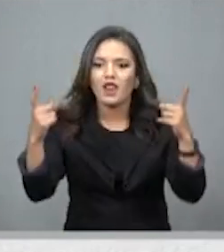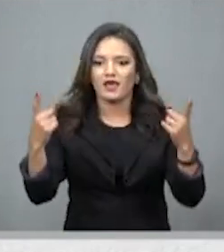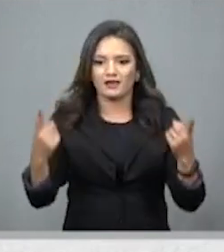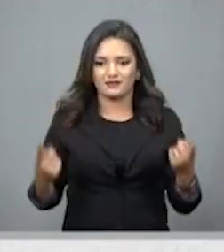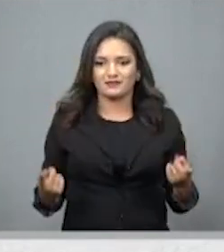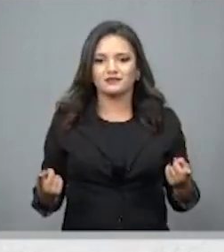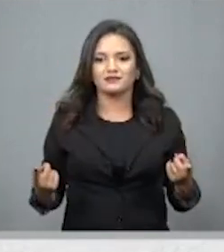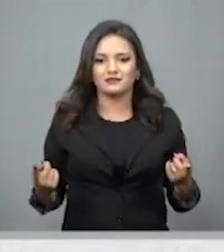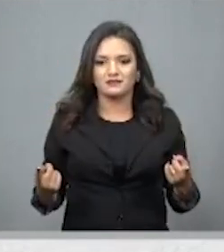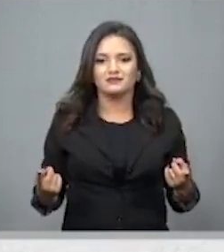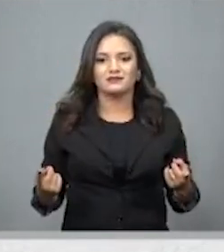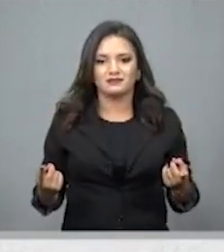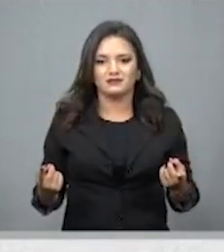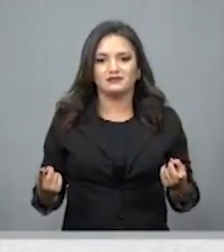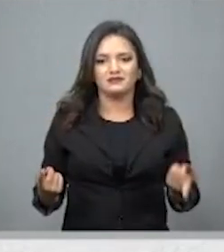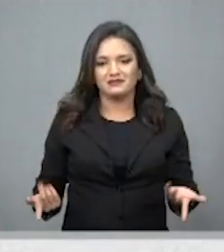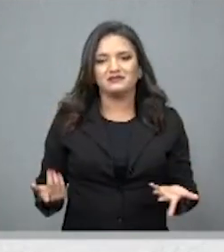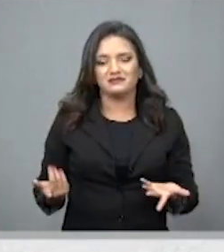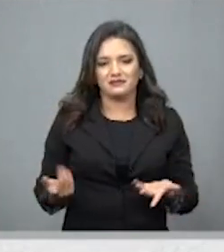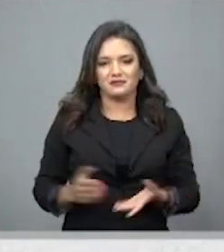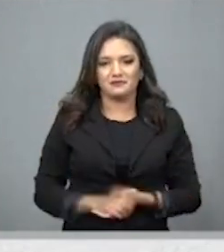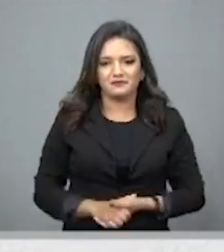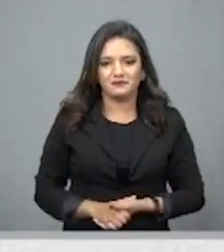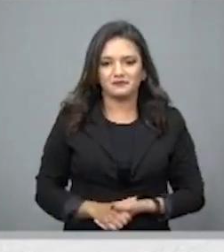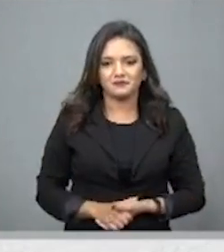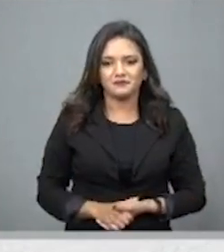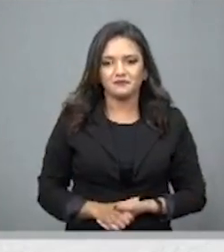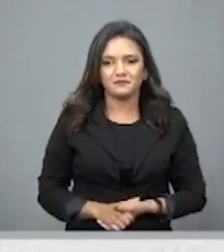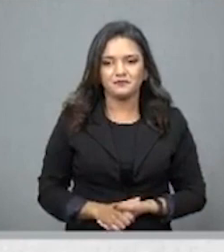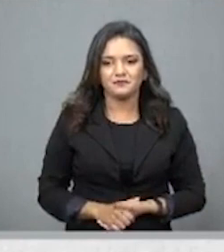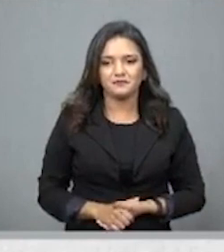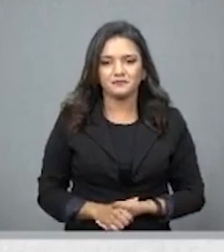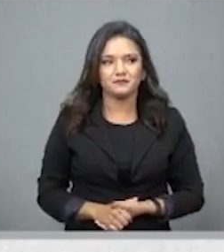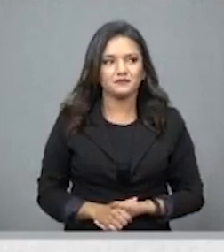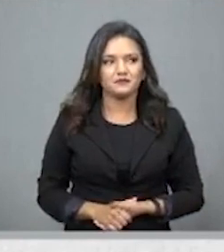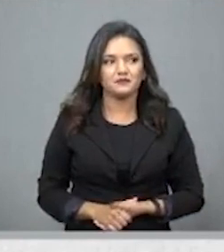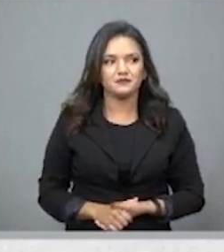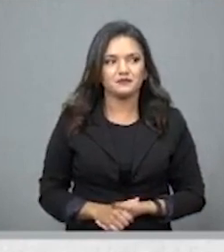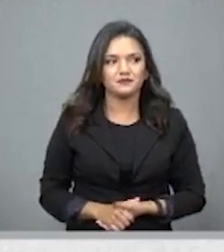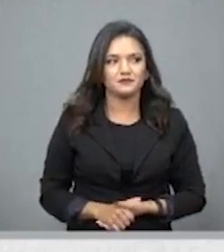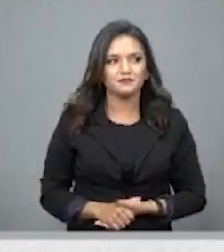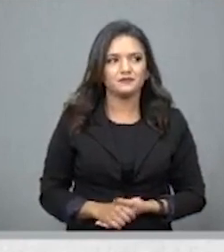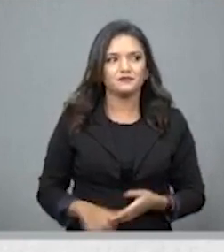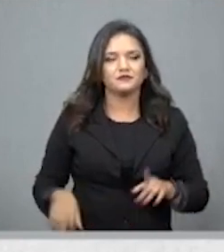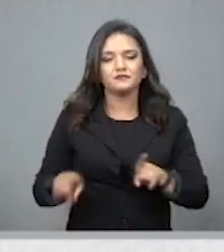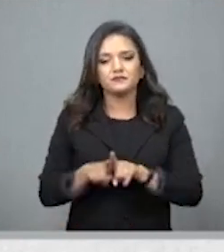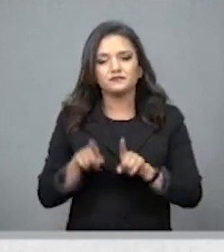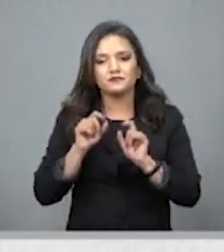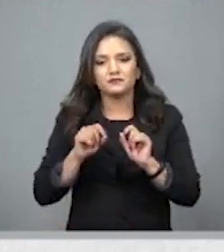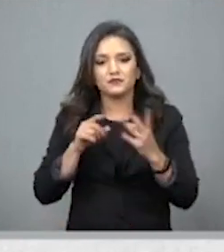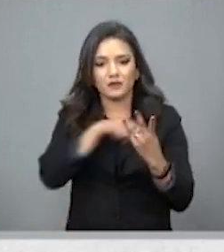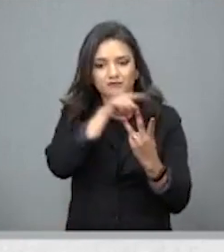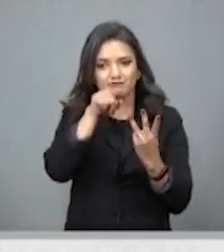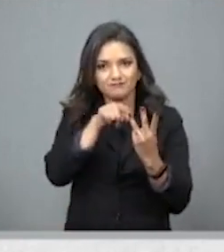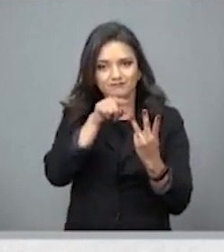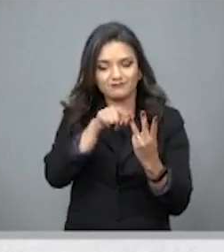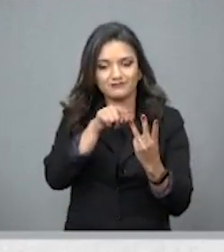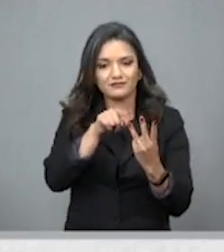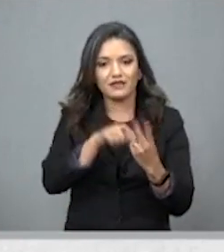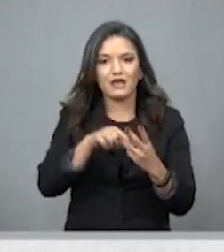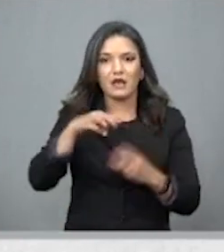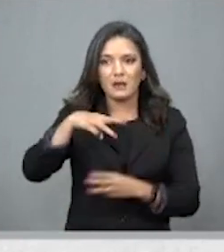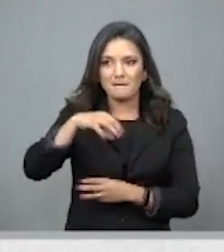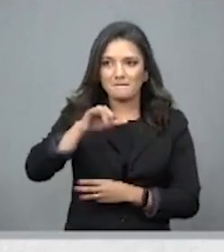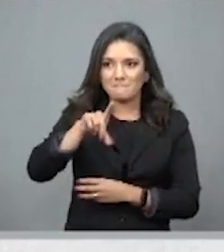primitivismo de em cultura de falta de civilidade e por fim a educação midiática